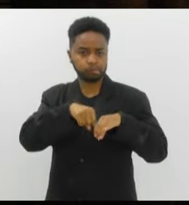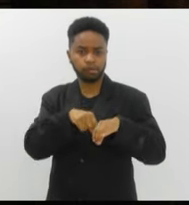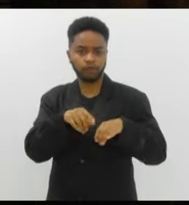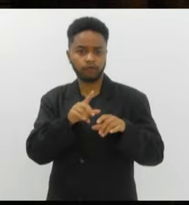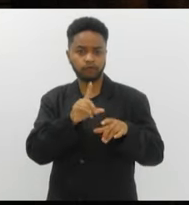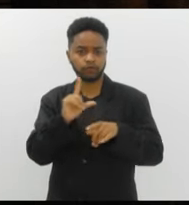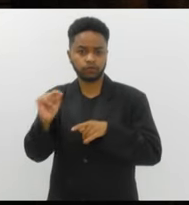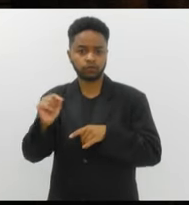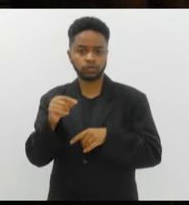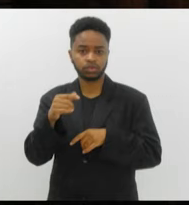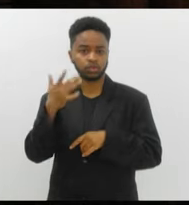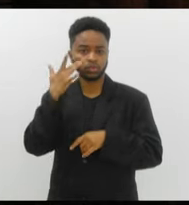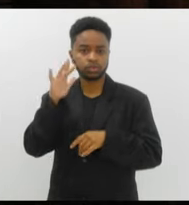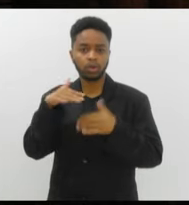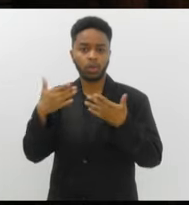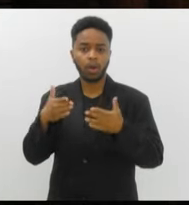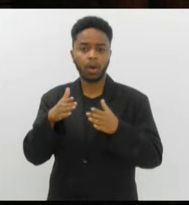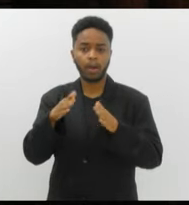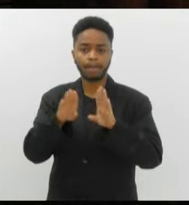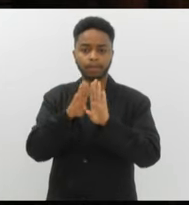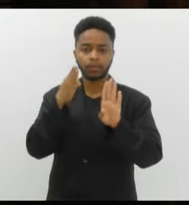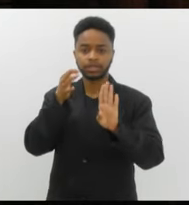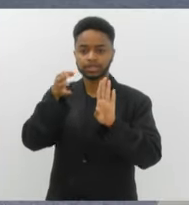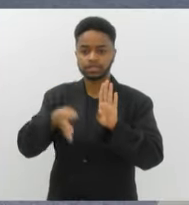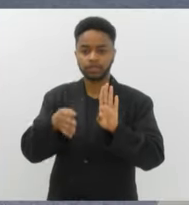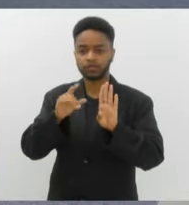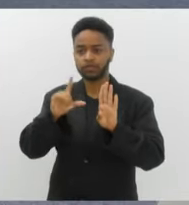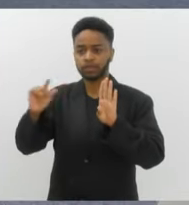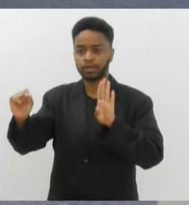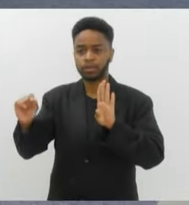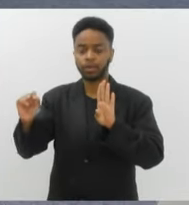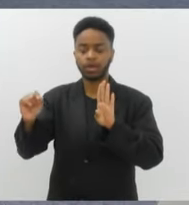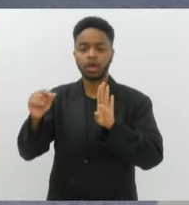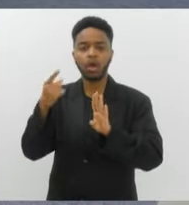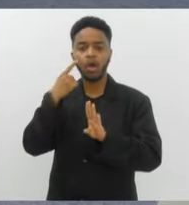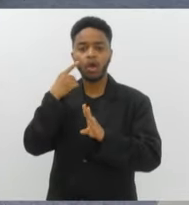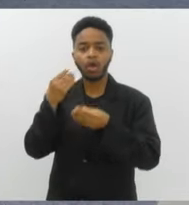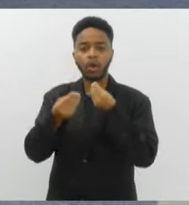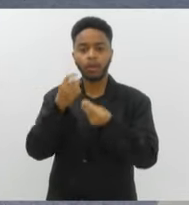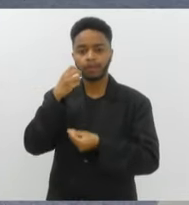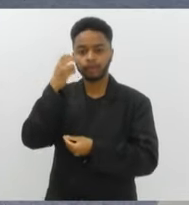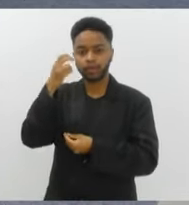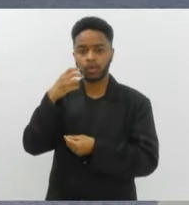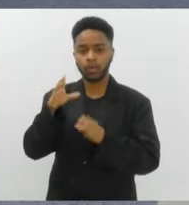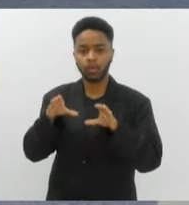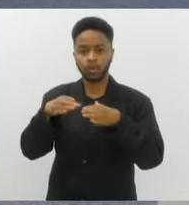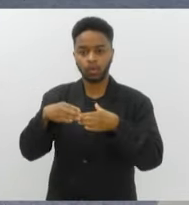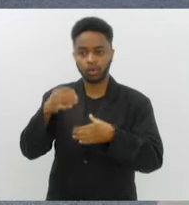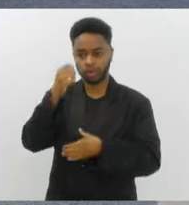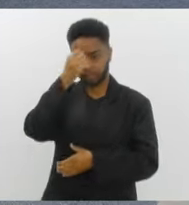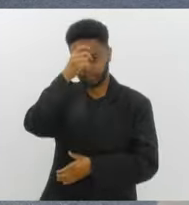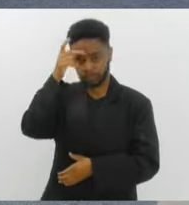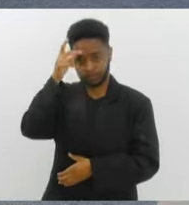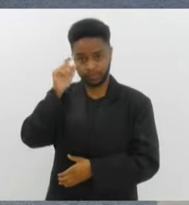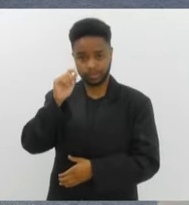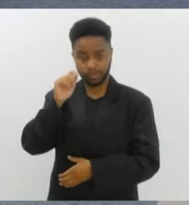a porta correta, saiu pela porta dos fundos. Olha a vergonha que a bancada do prefeito Eduardo Paes faz. Vem aqui,